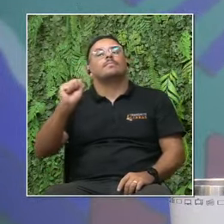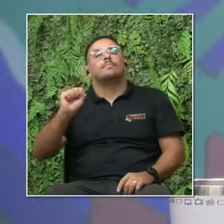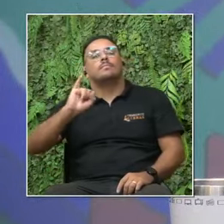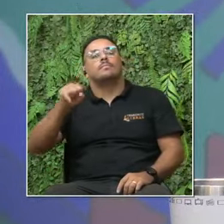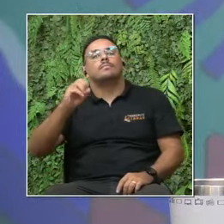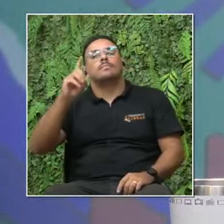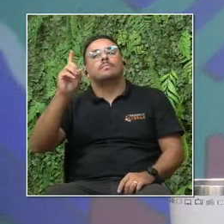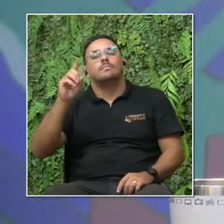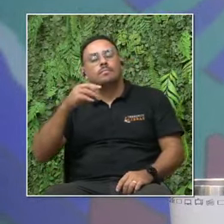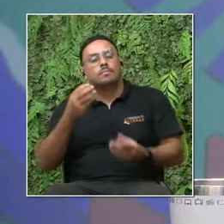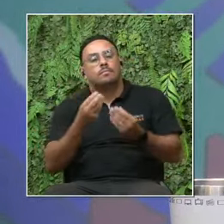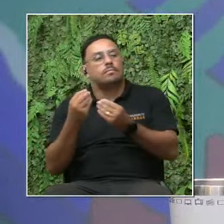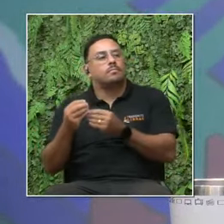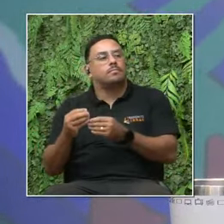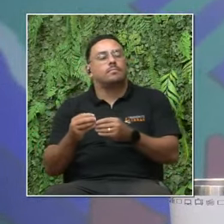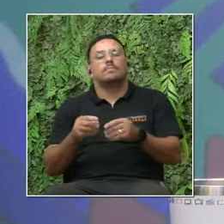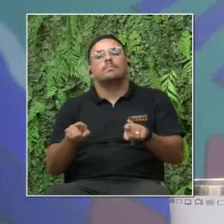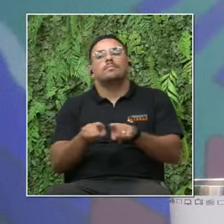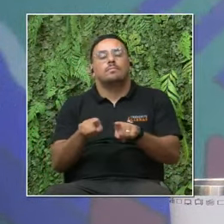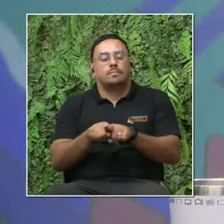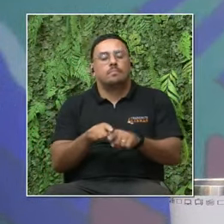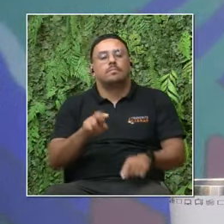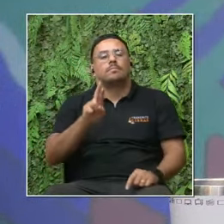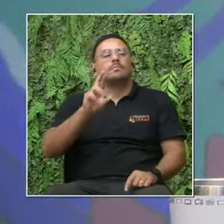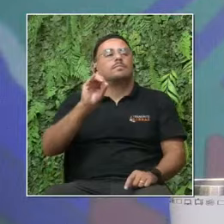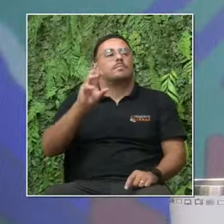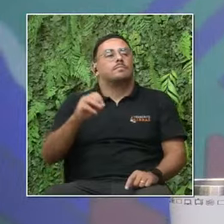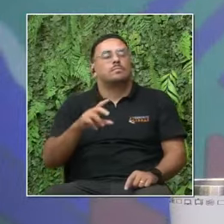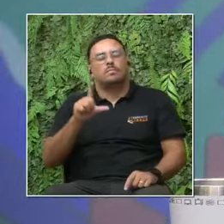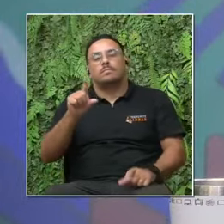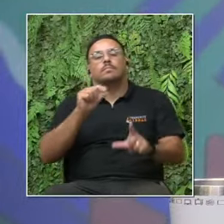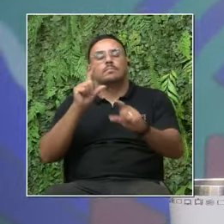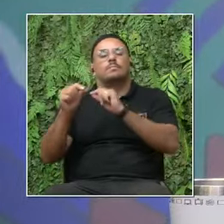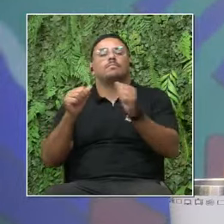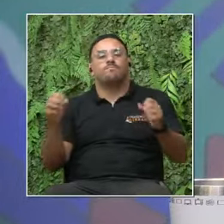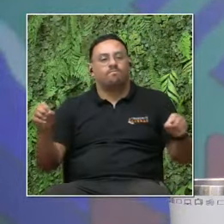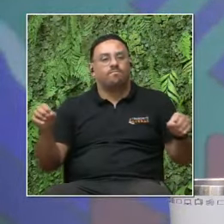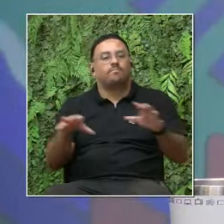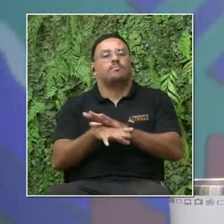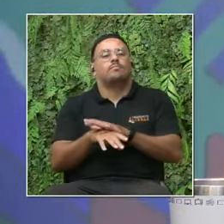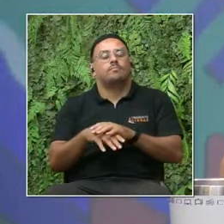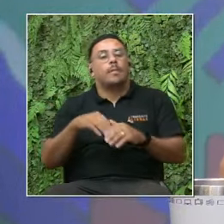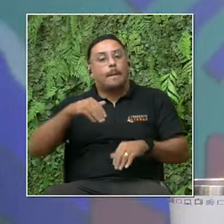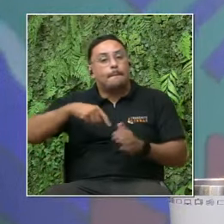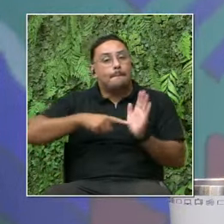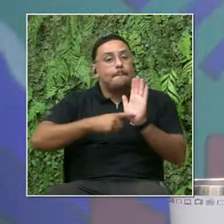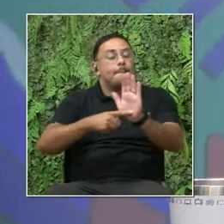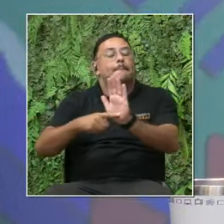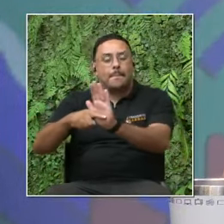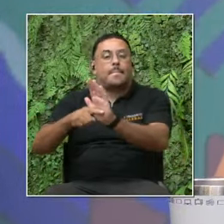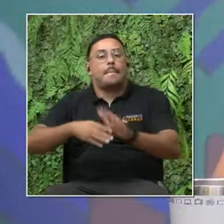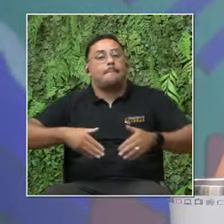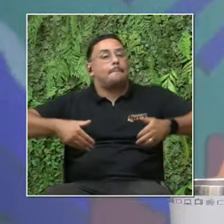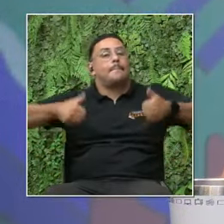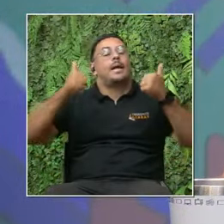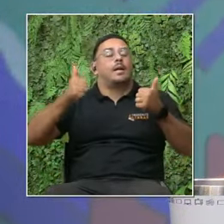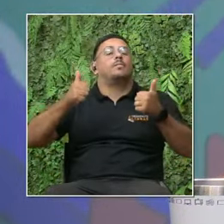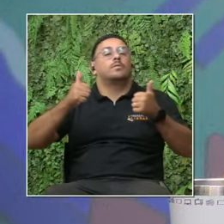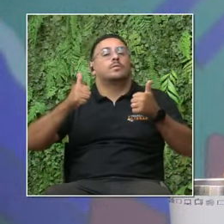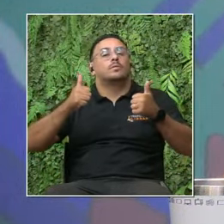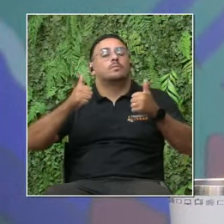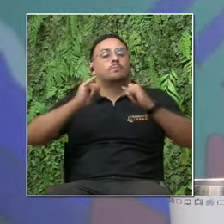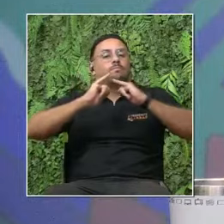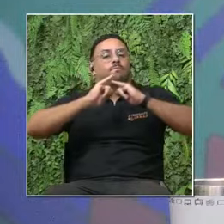Jô tá todo mundo e o Rogerinho também todo mundo escalado todo mundo pronto para levar para você a melhor